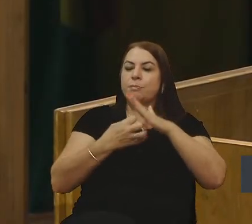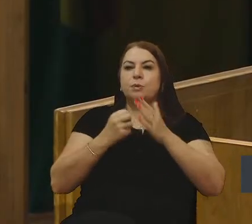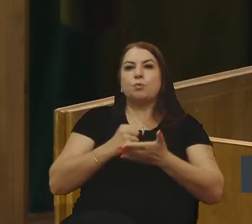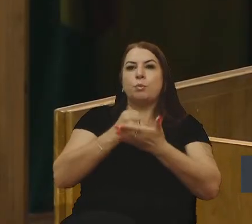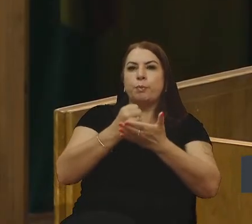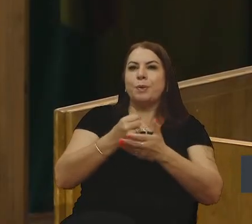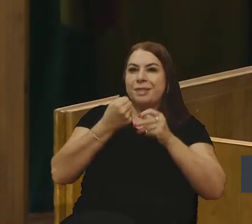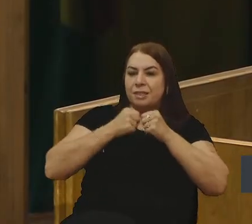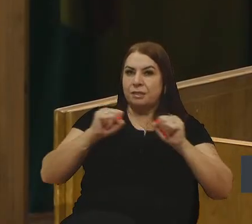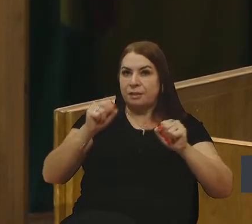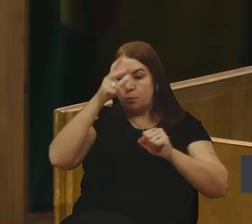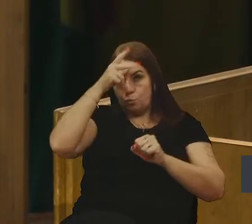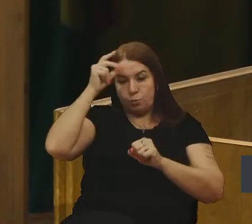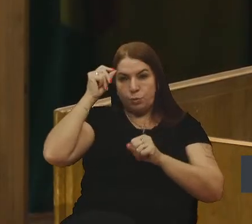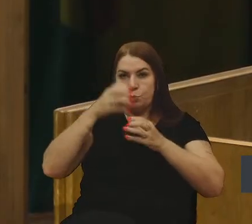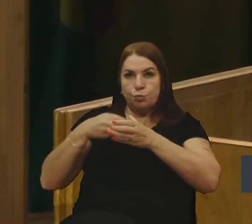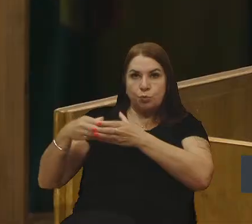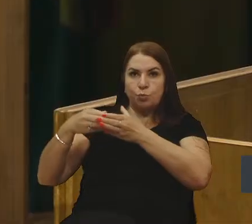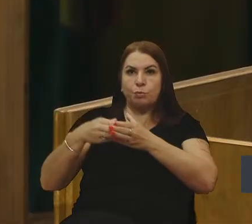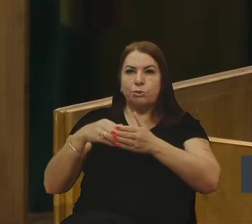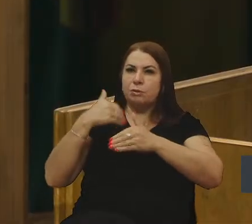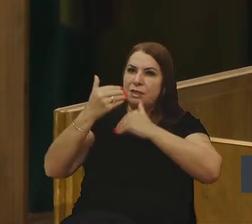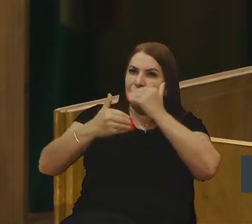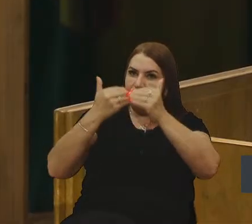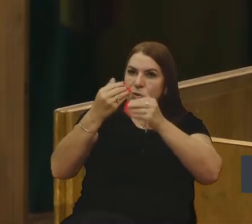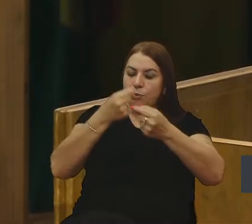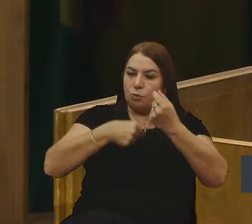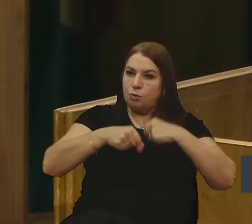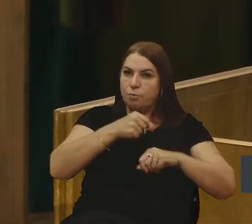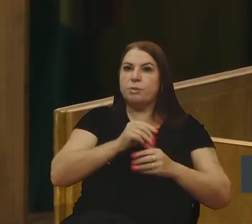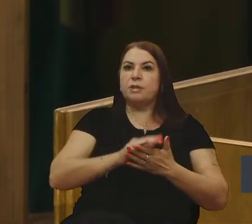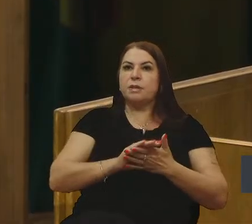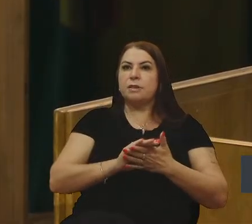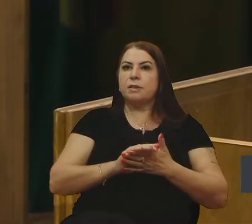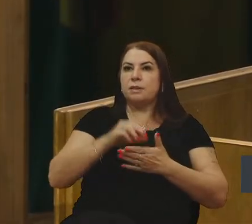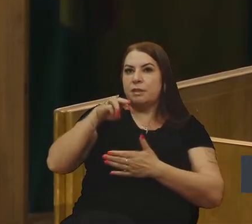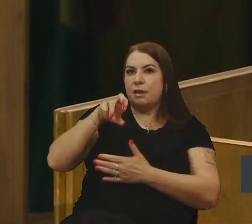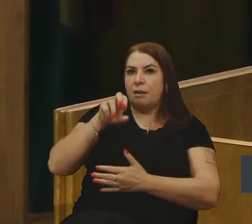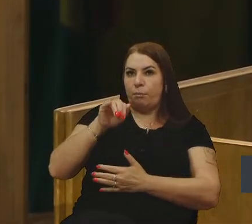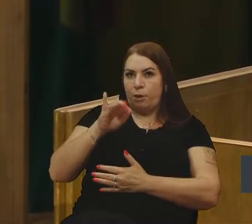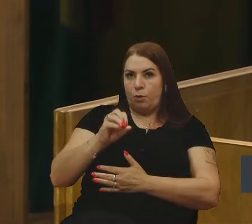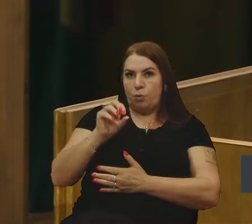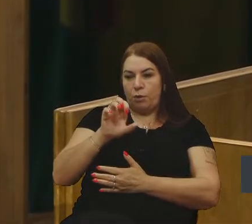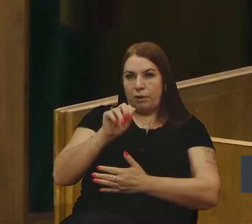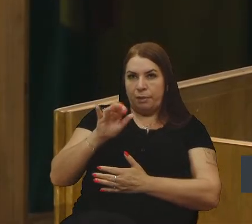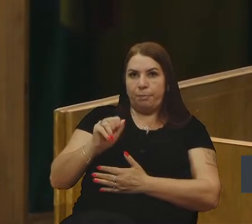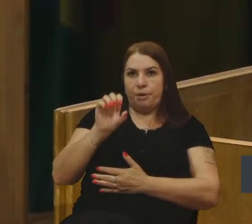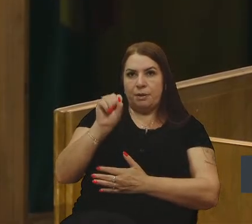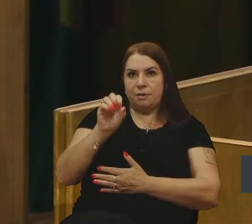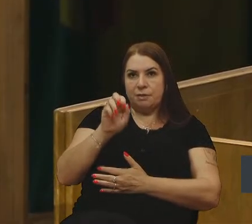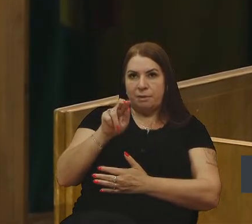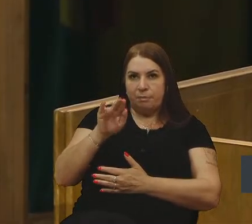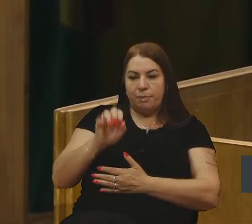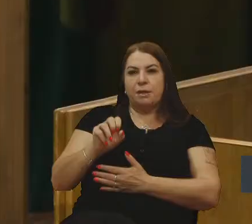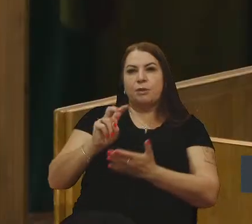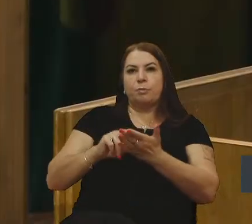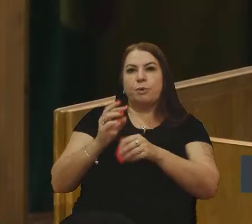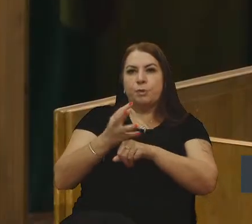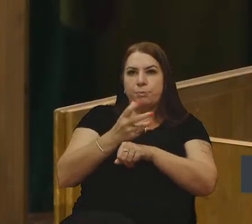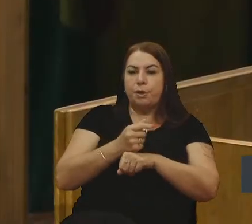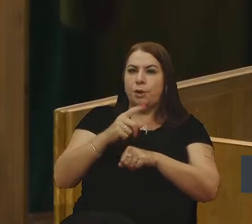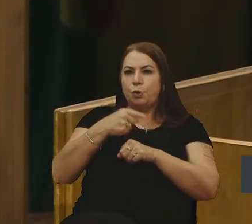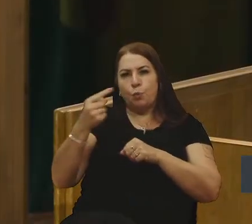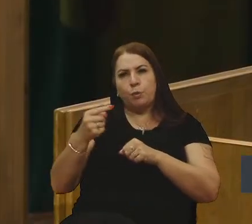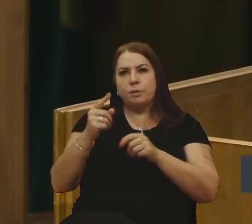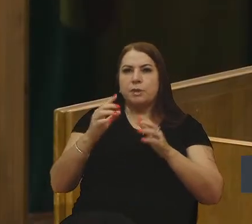da Secretaria Municipal do Turismo e Desenvolvimento Econômico, da Microempa, do Sebrae, do Sicredi e de